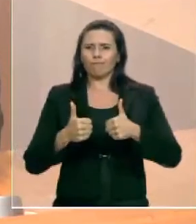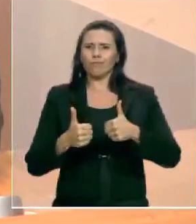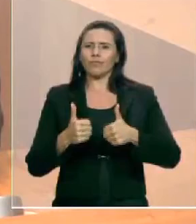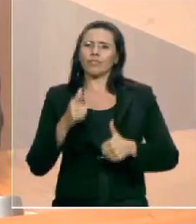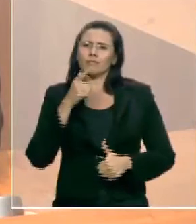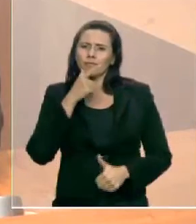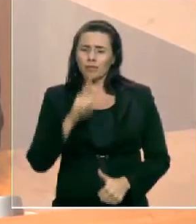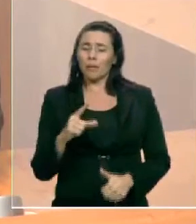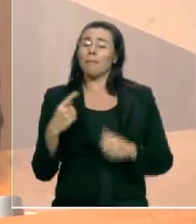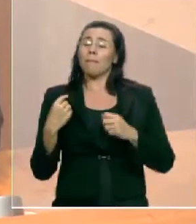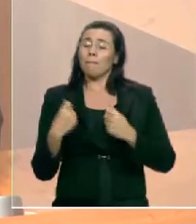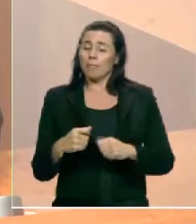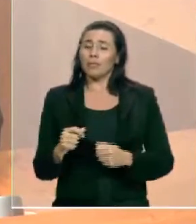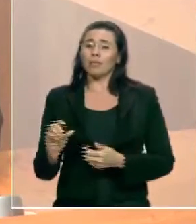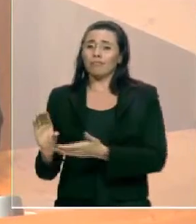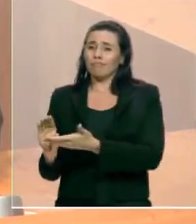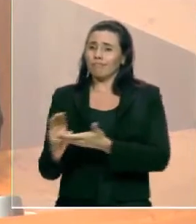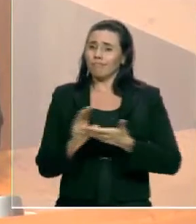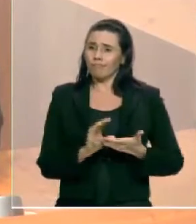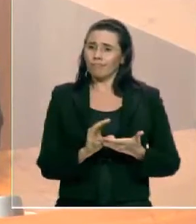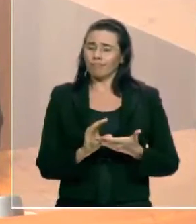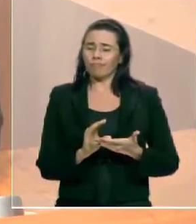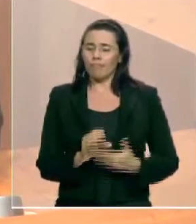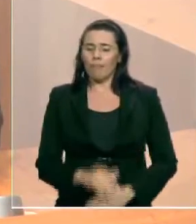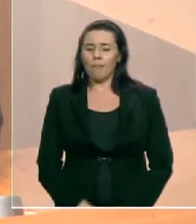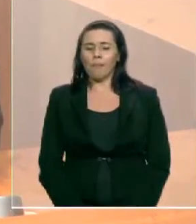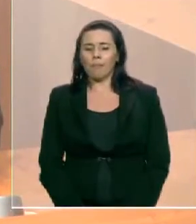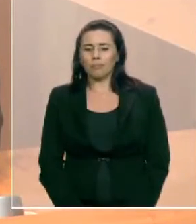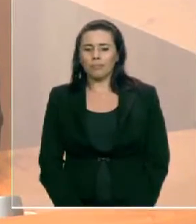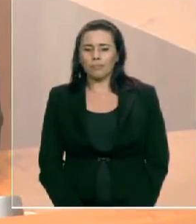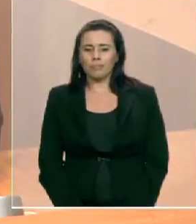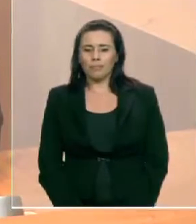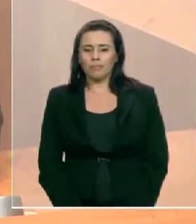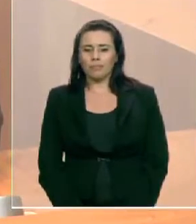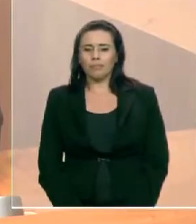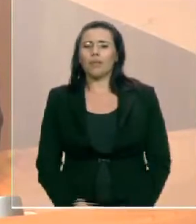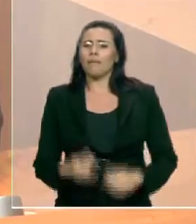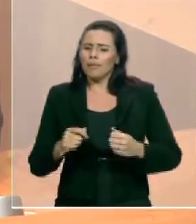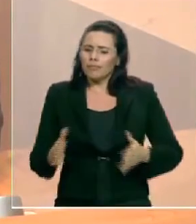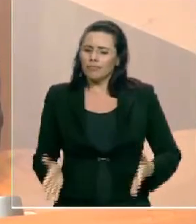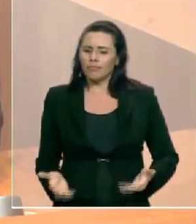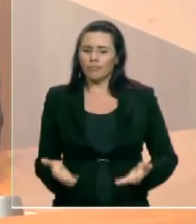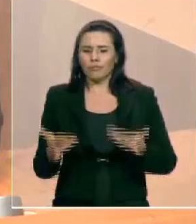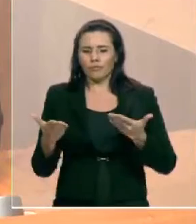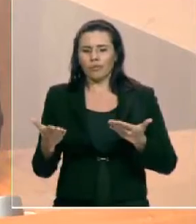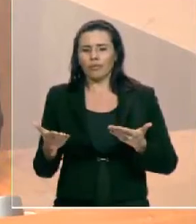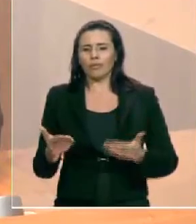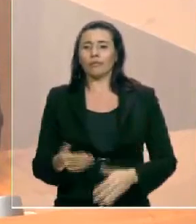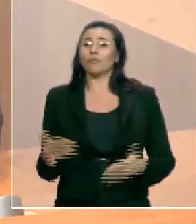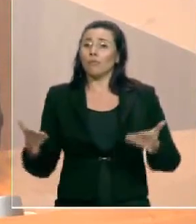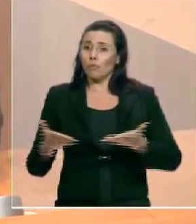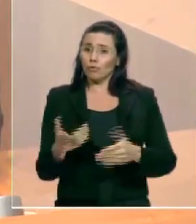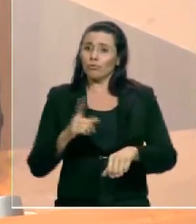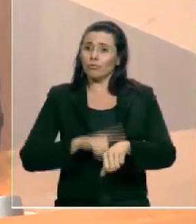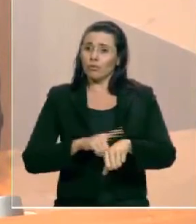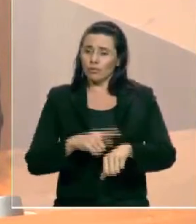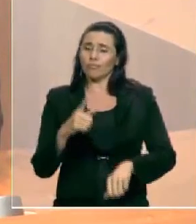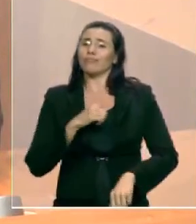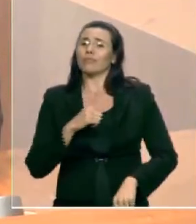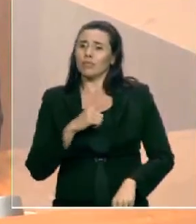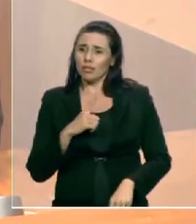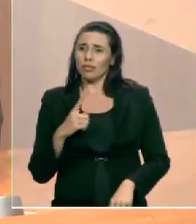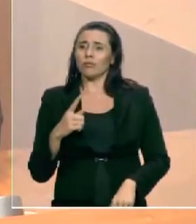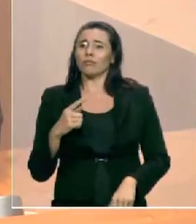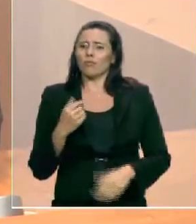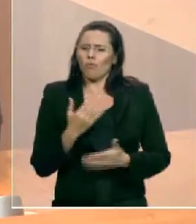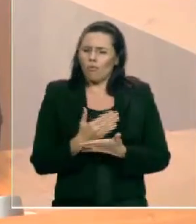ter um investimento. Agora, ainda há um momento de fazer esse trabalho, mas